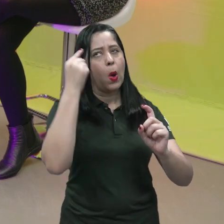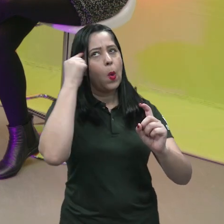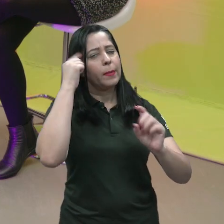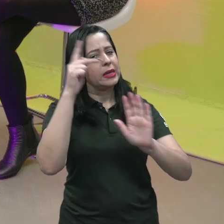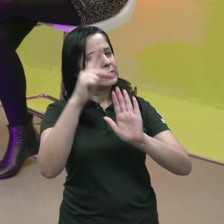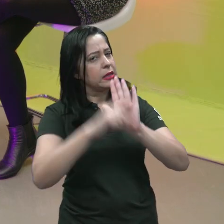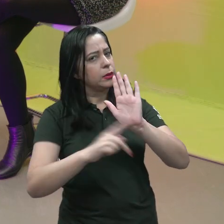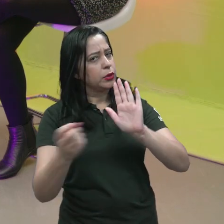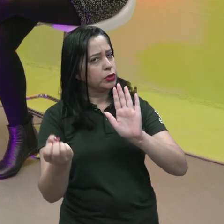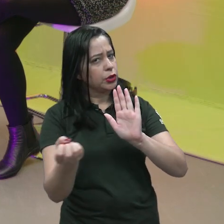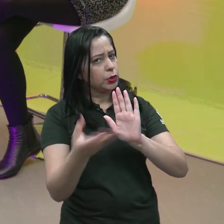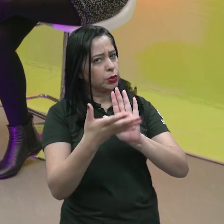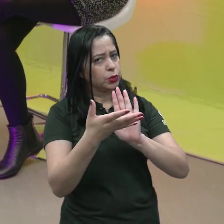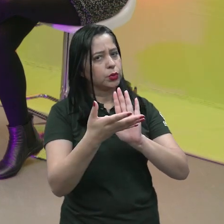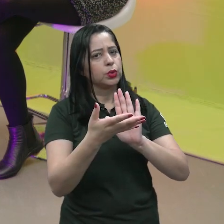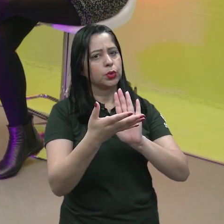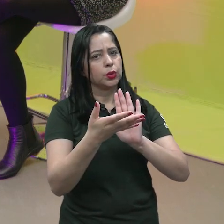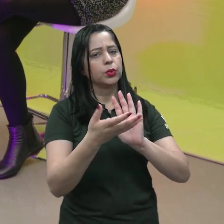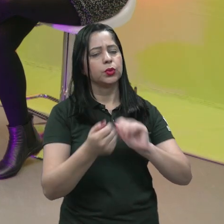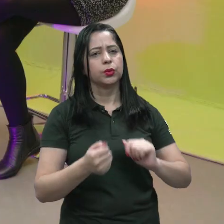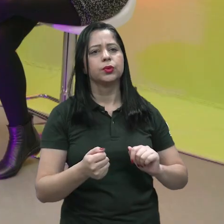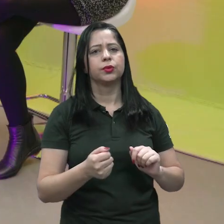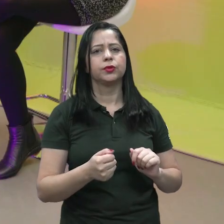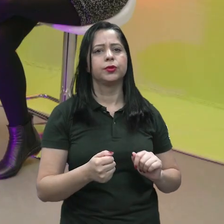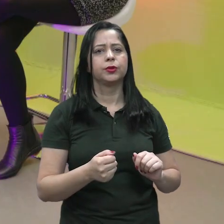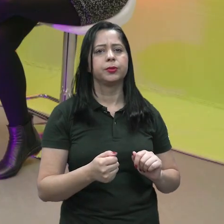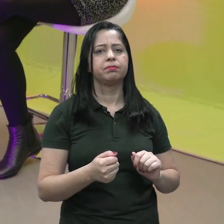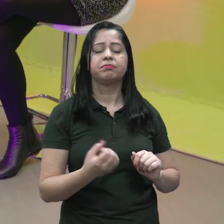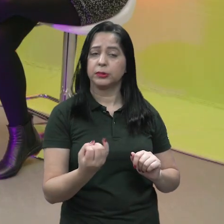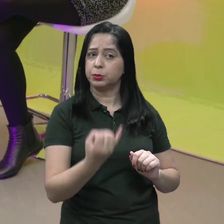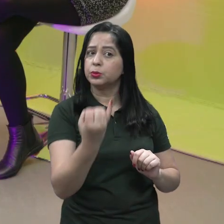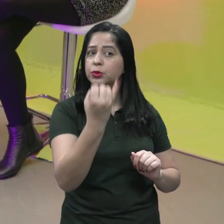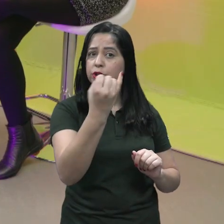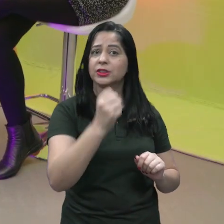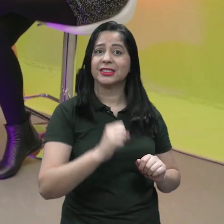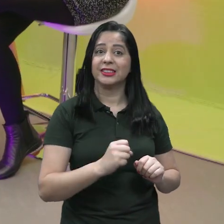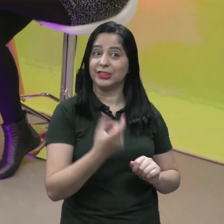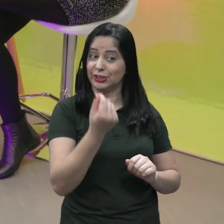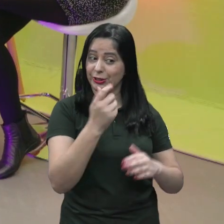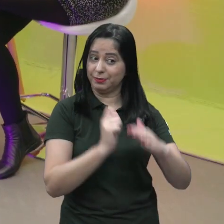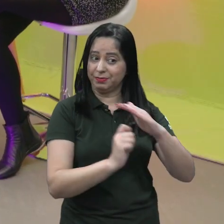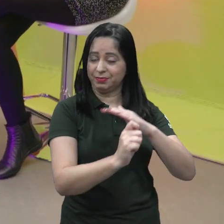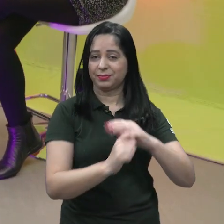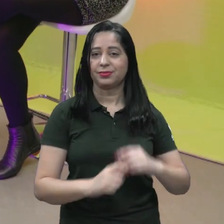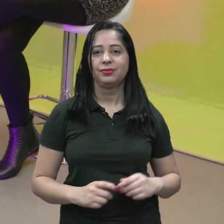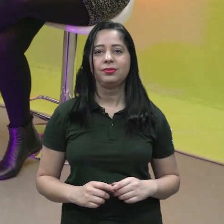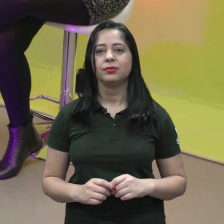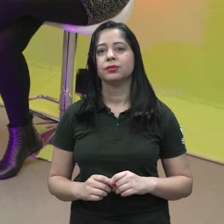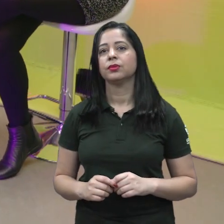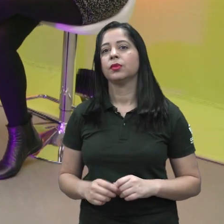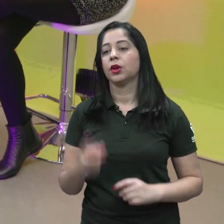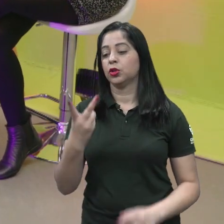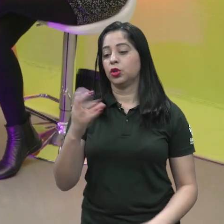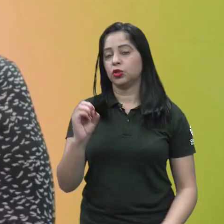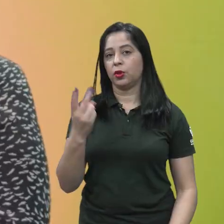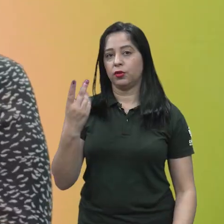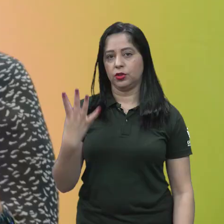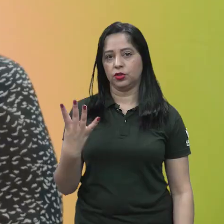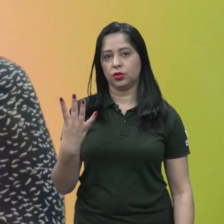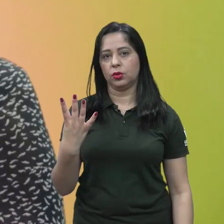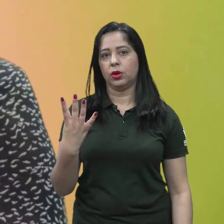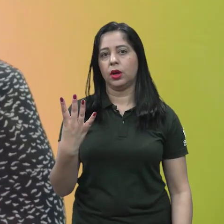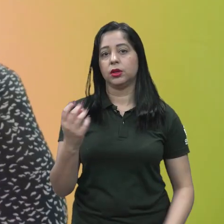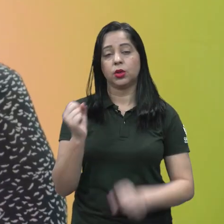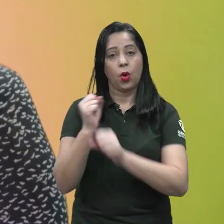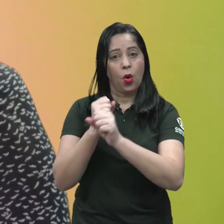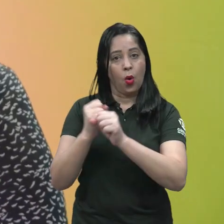partir desses incentivos, né, que vocês têm também, que é importante, né, ter? Sim. 2024 foi um